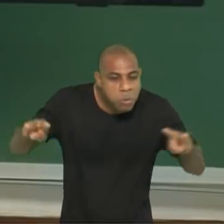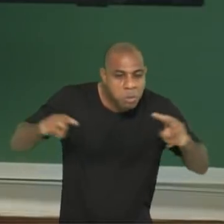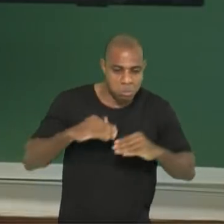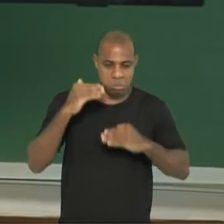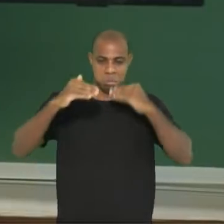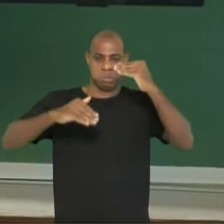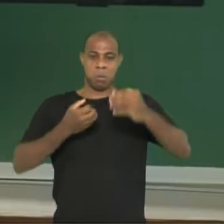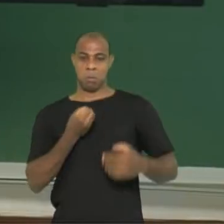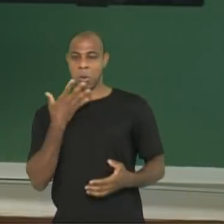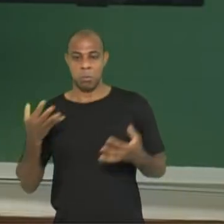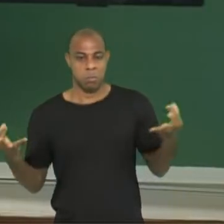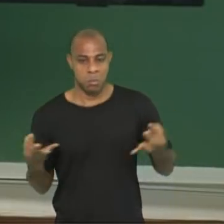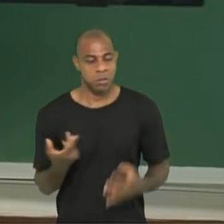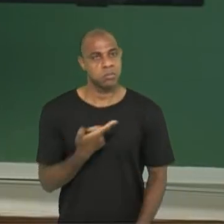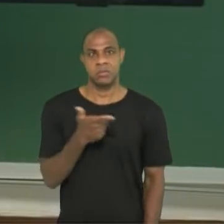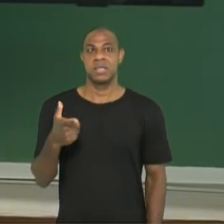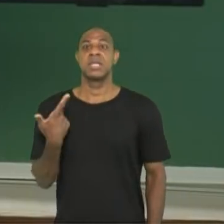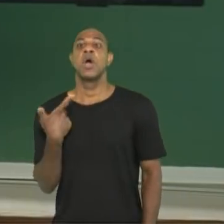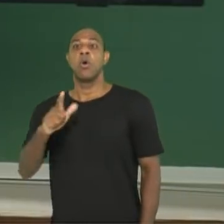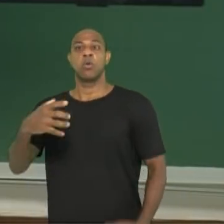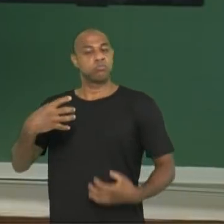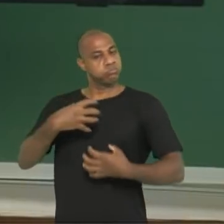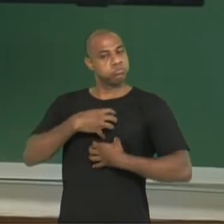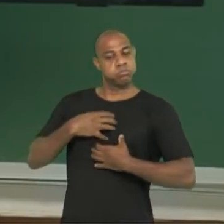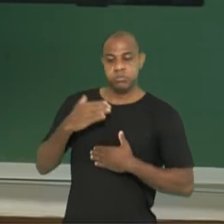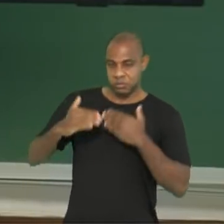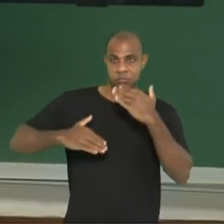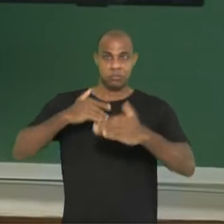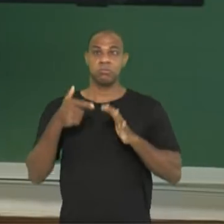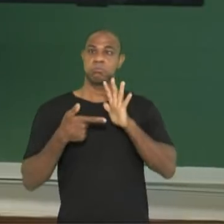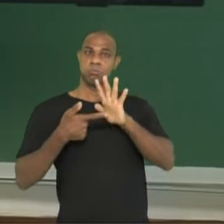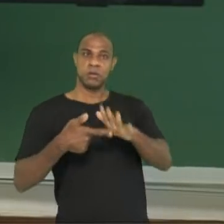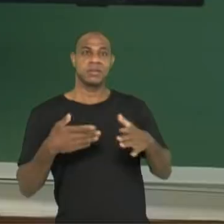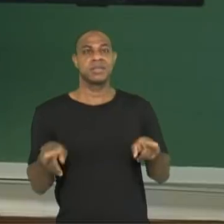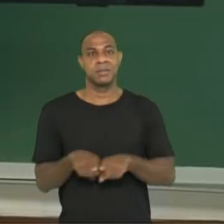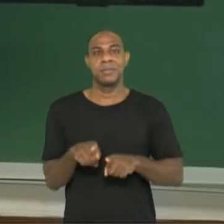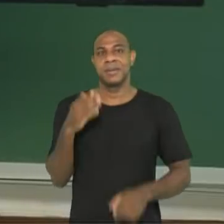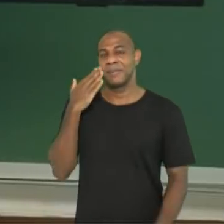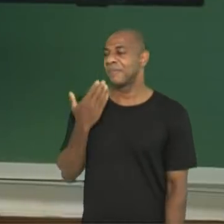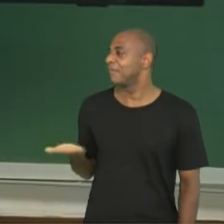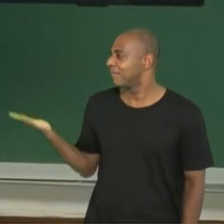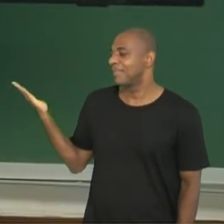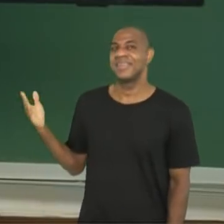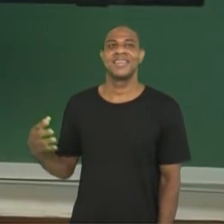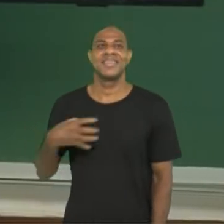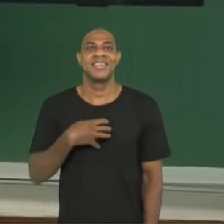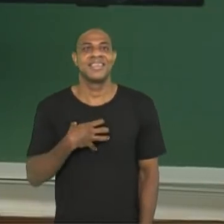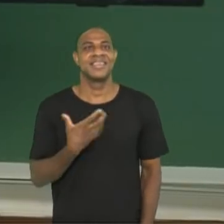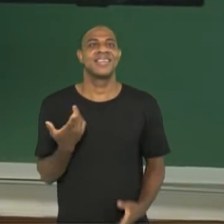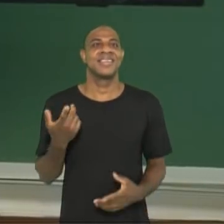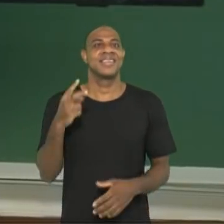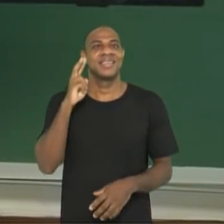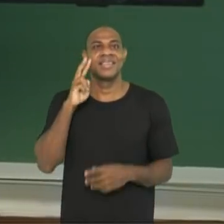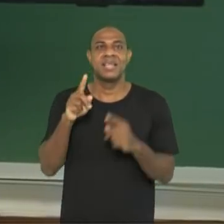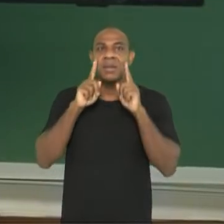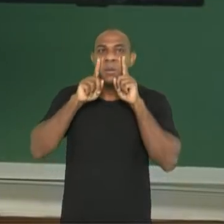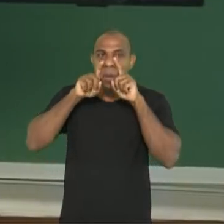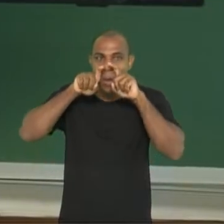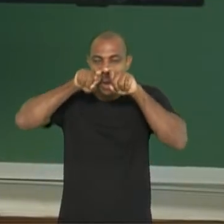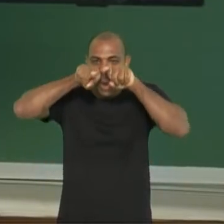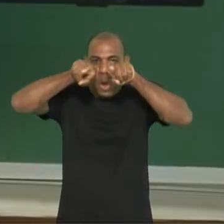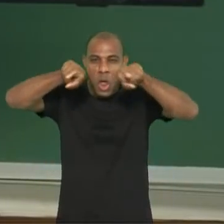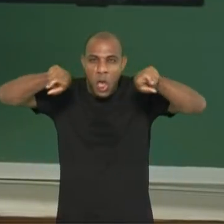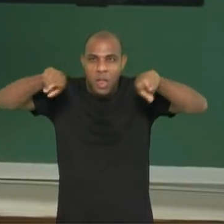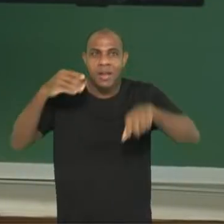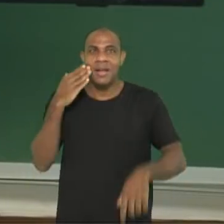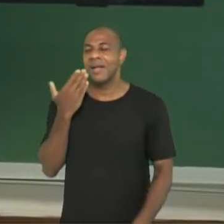desenvolvida. Eles têm outros sentidos bem desenvolvidos. E aí, a gente tem aqui um órgão inoculador de veneno, porque esses